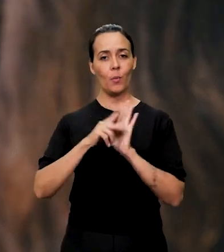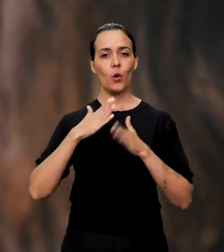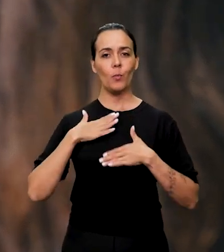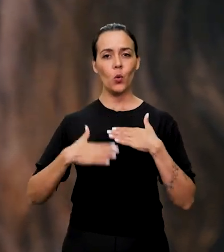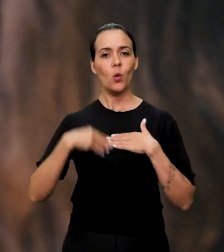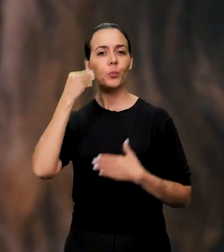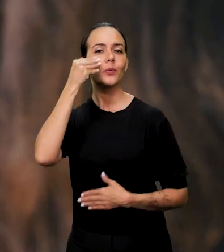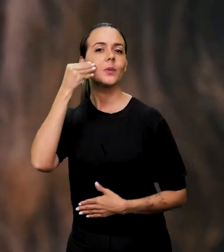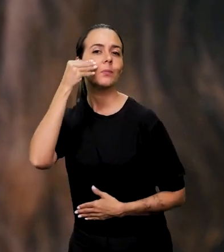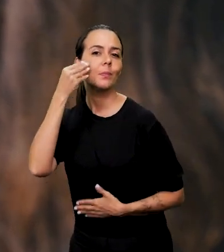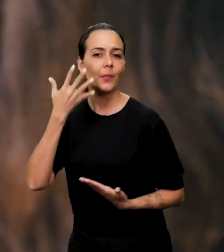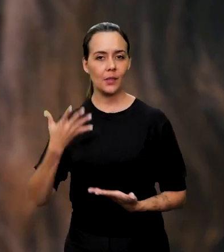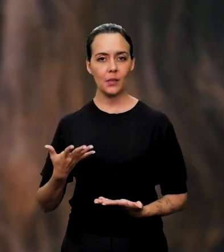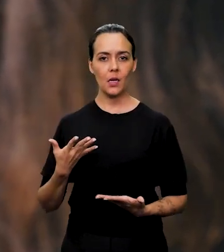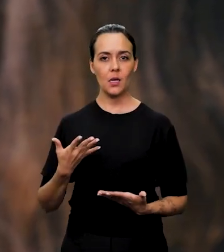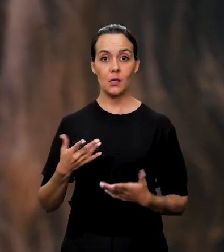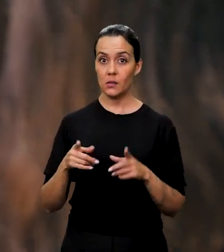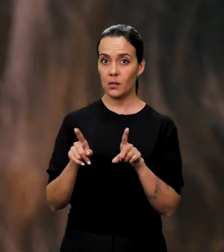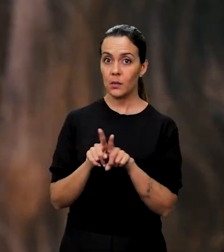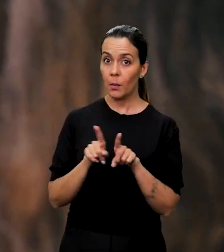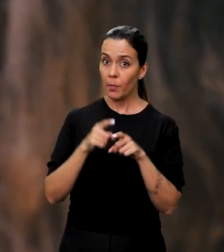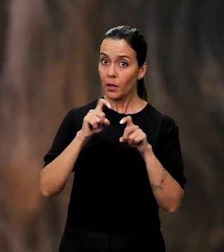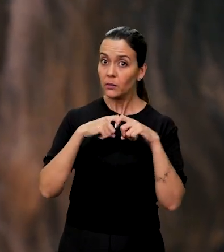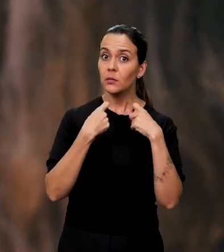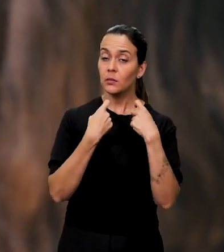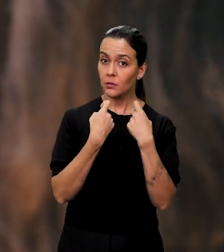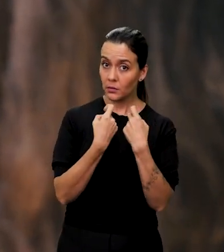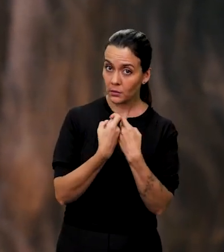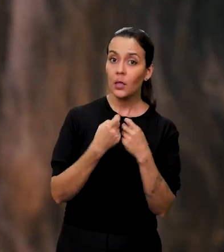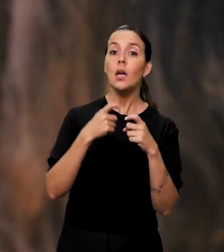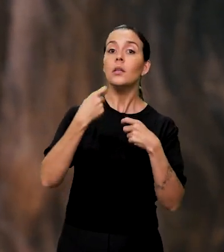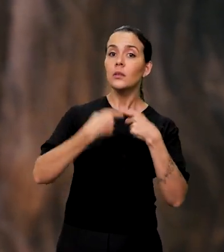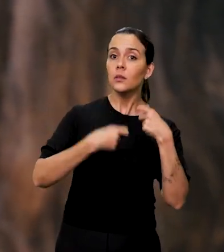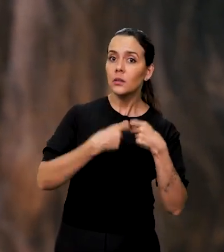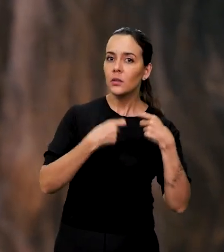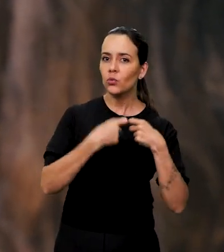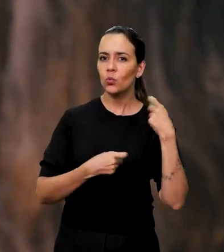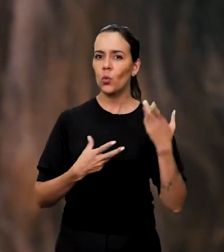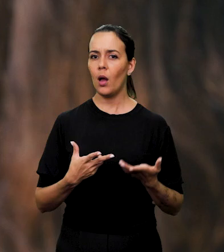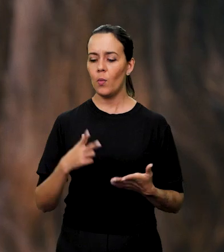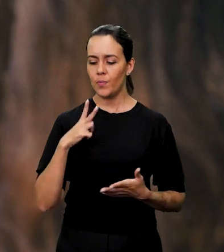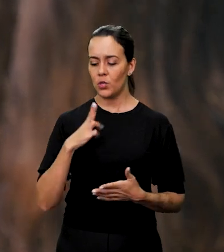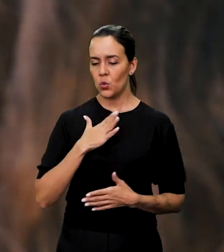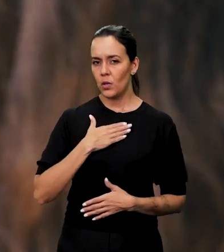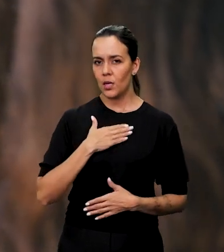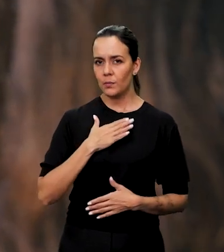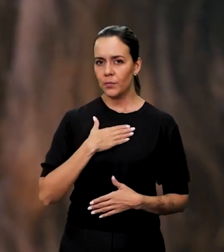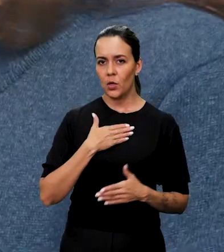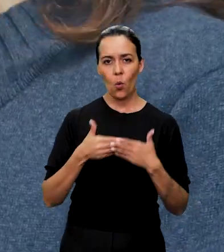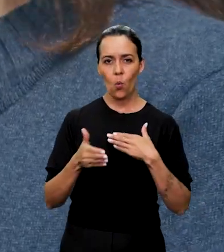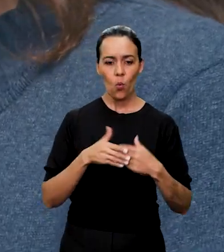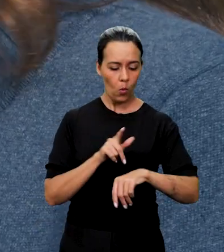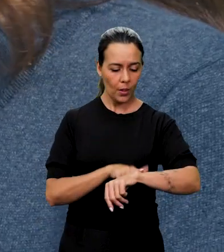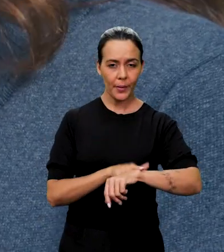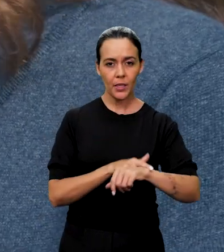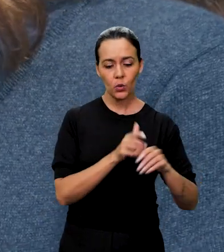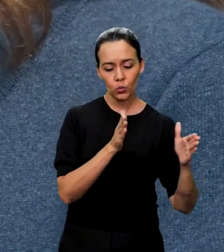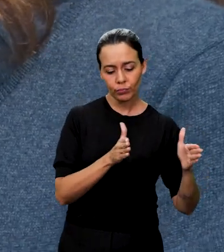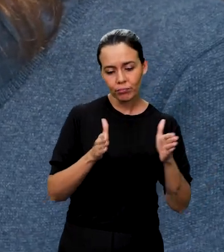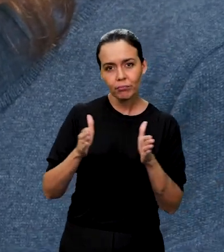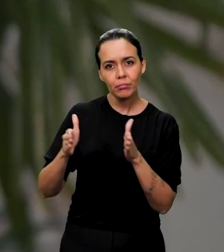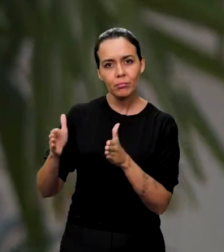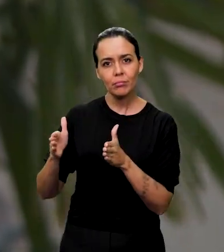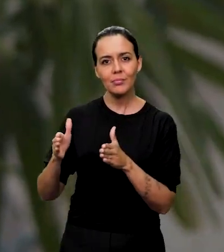experiências inclusive sexuais ou de intimidade, né? Em todas as fases da nossa vida. Eu adorei